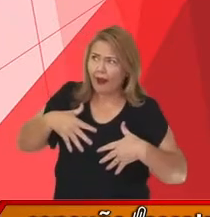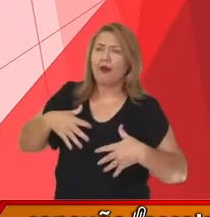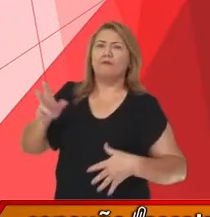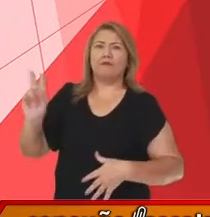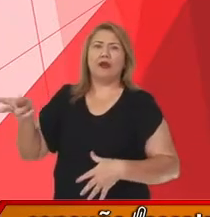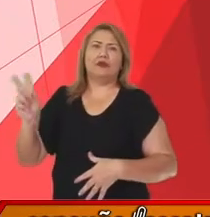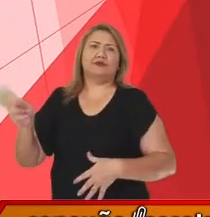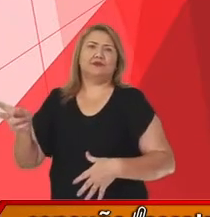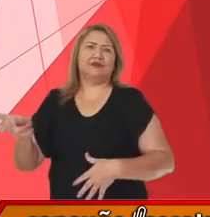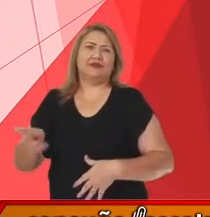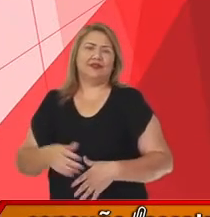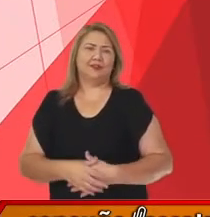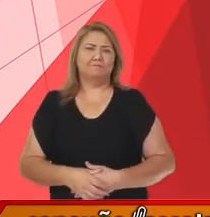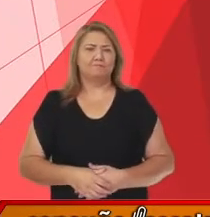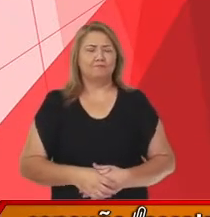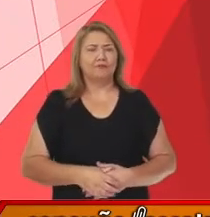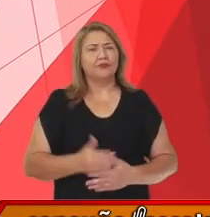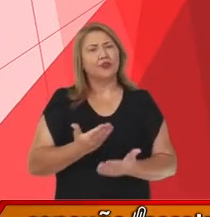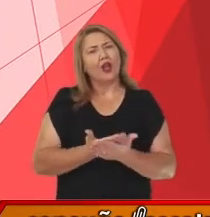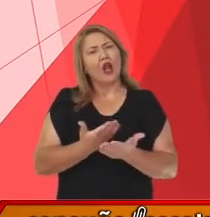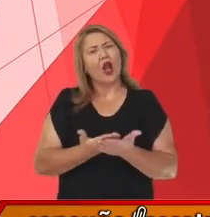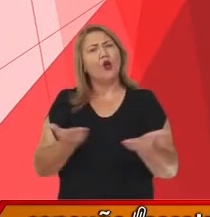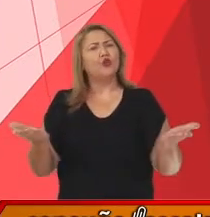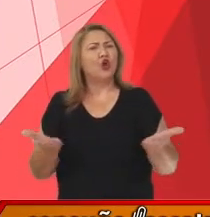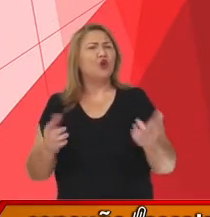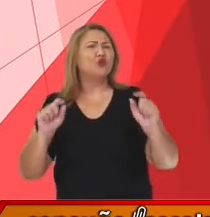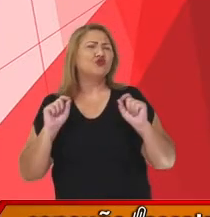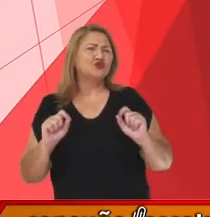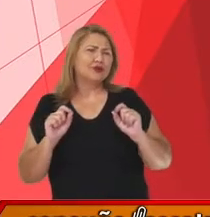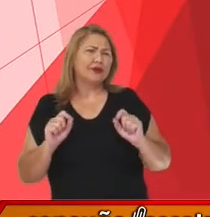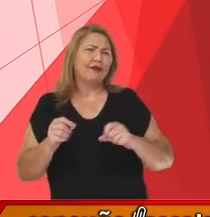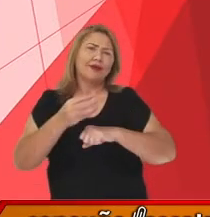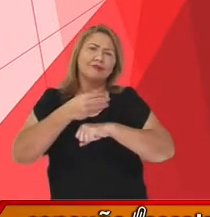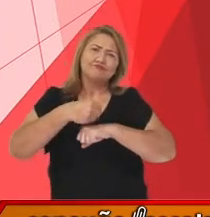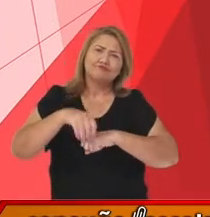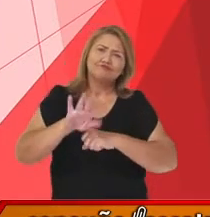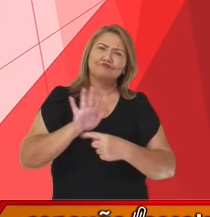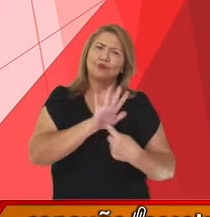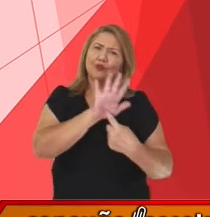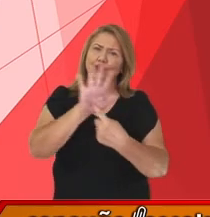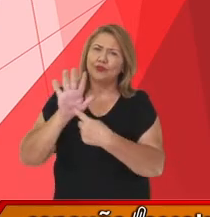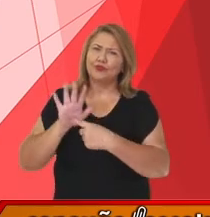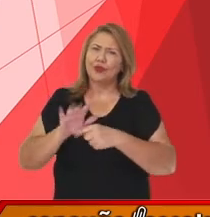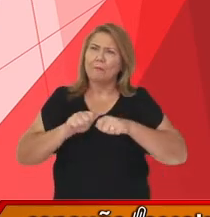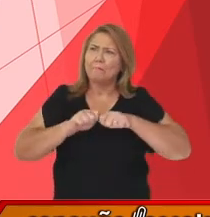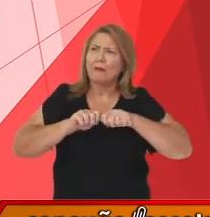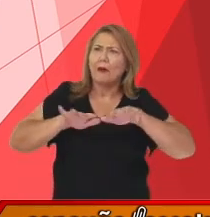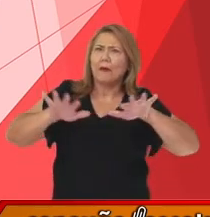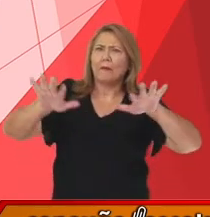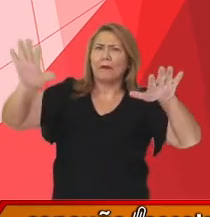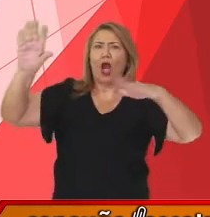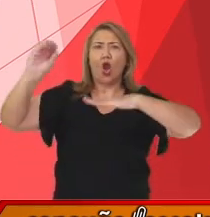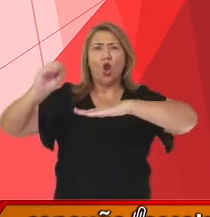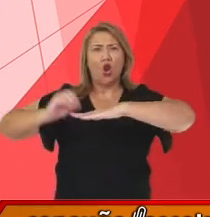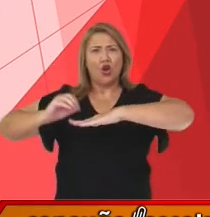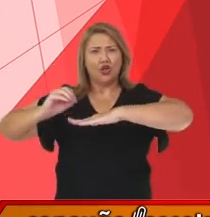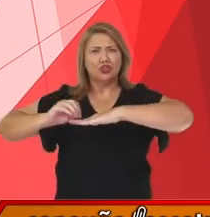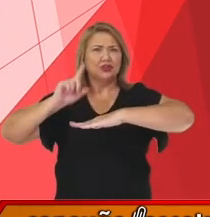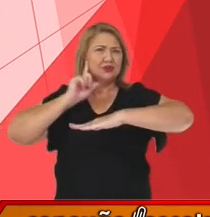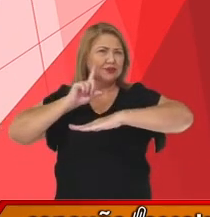mesma. Nesta aula de hoje, então, foi apresentado para vocês a expansão para o oeste dos Estados